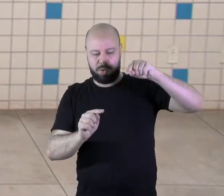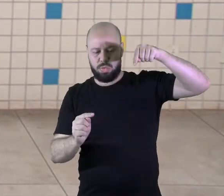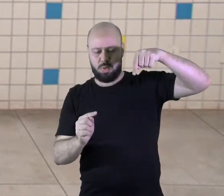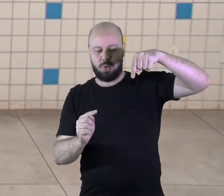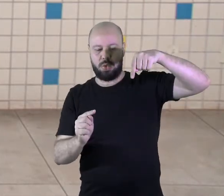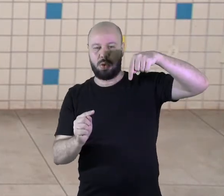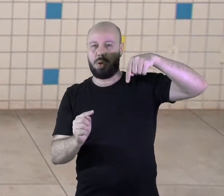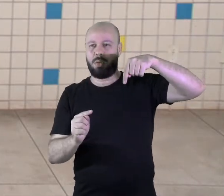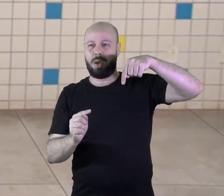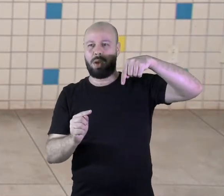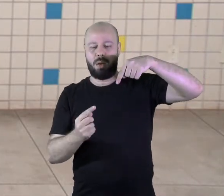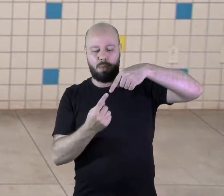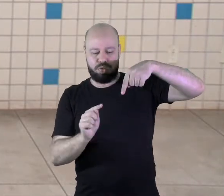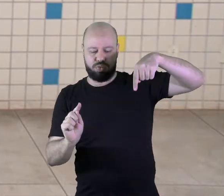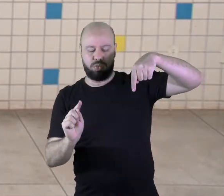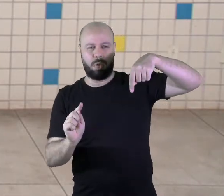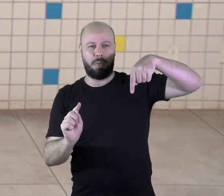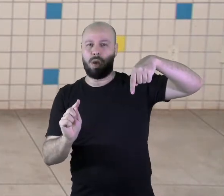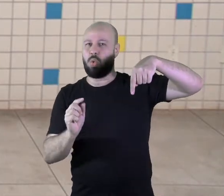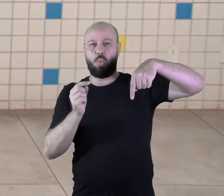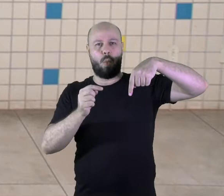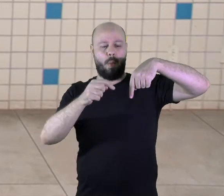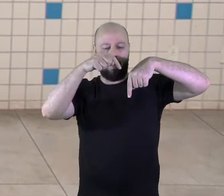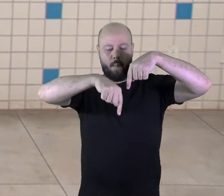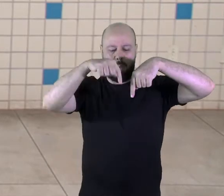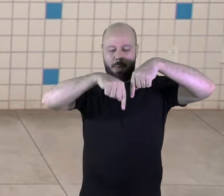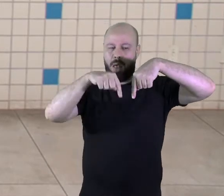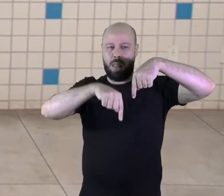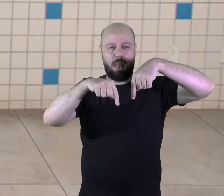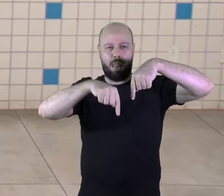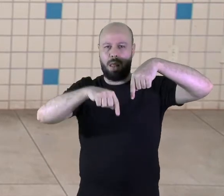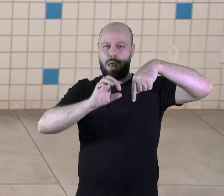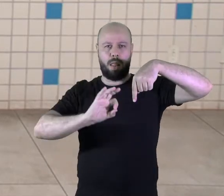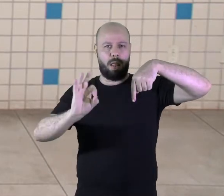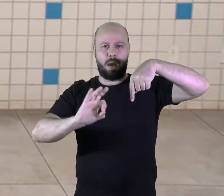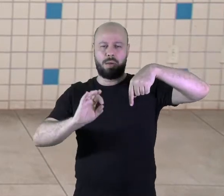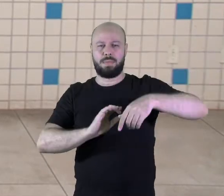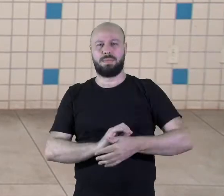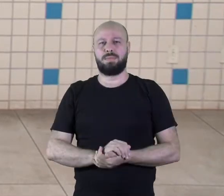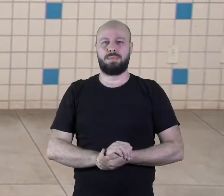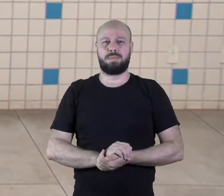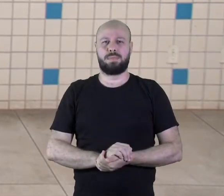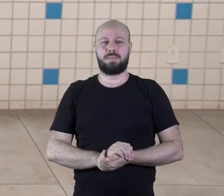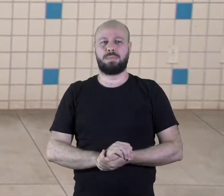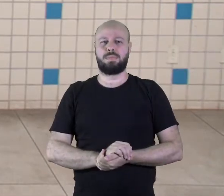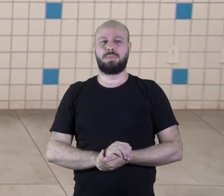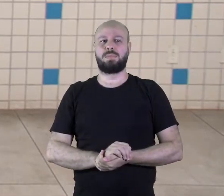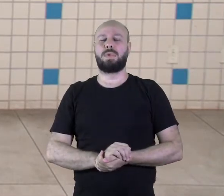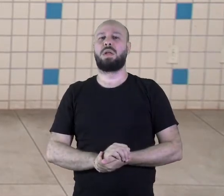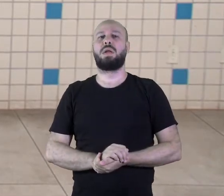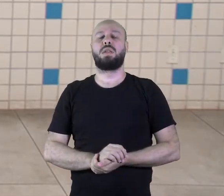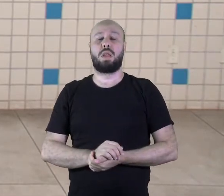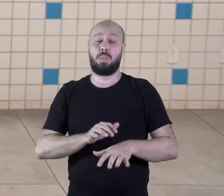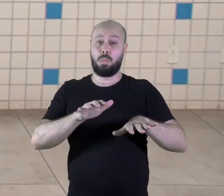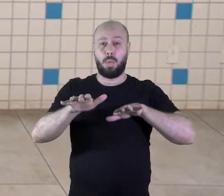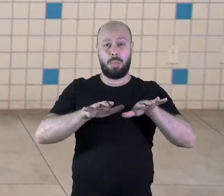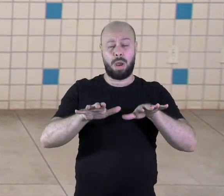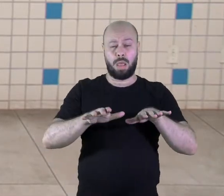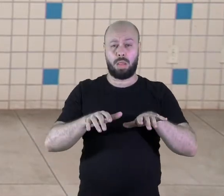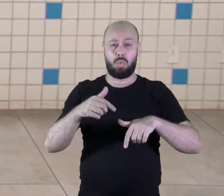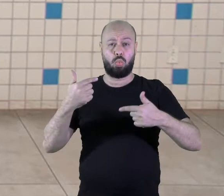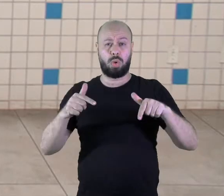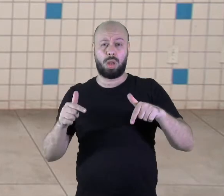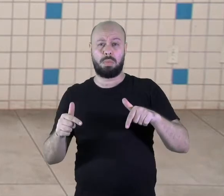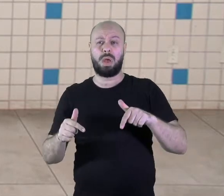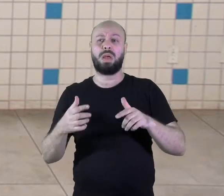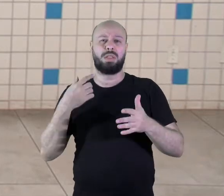aqui, e rompendo os neurônios não tem ordem que vai passar para os outros membros. Então não há movimento, não há nisso, e a pessoa fica, a gente